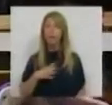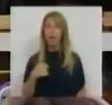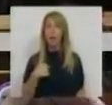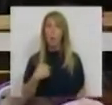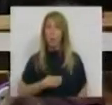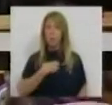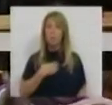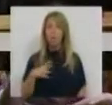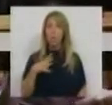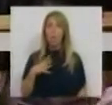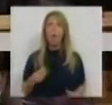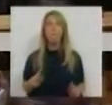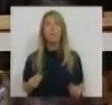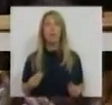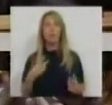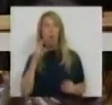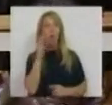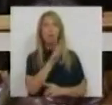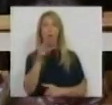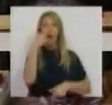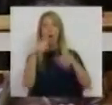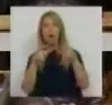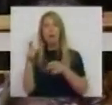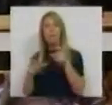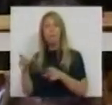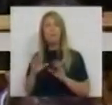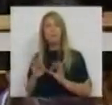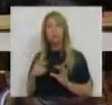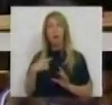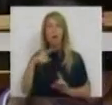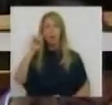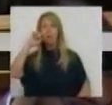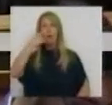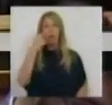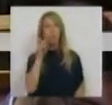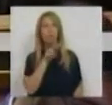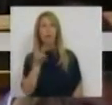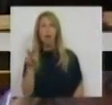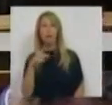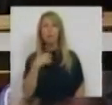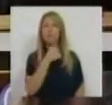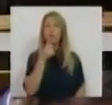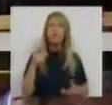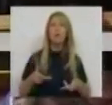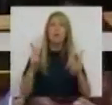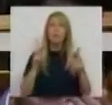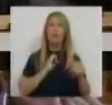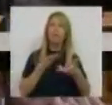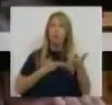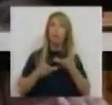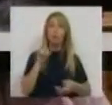medo, que olhe para os meus concidadãos com um olhar desconfiado, que sacrifique a minha liberdade pela